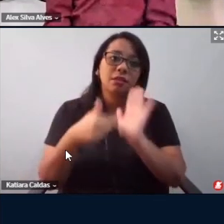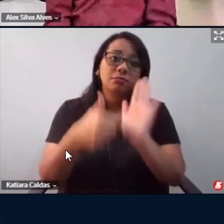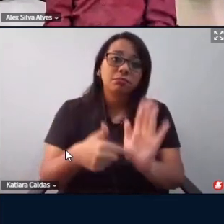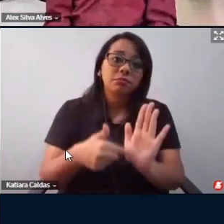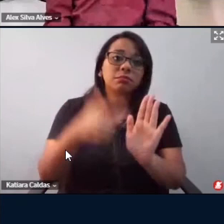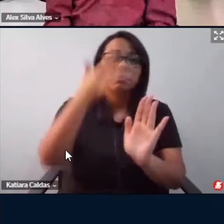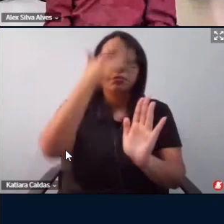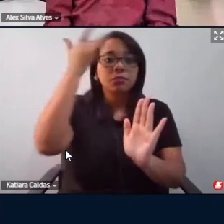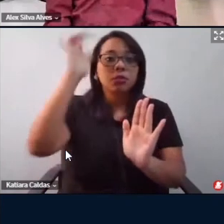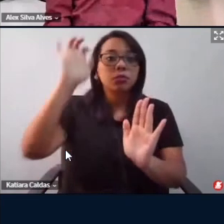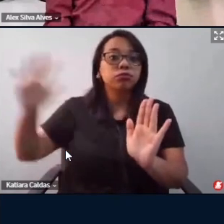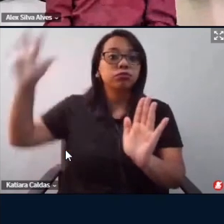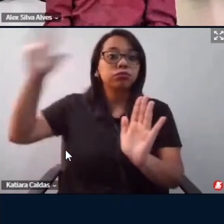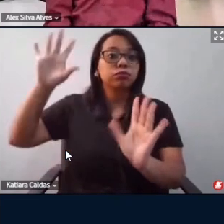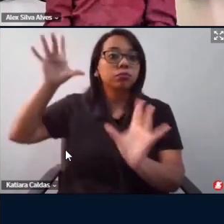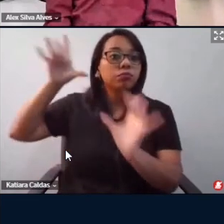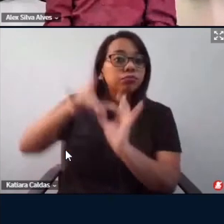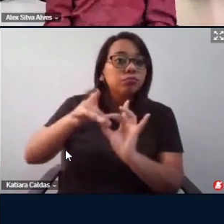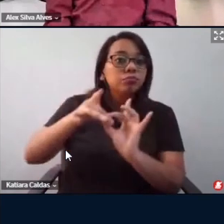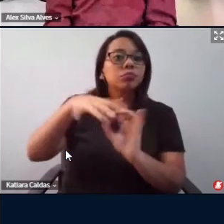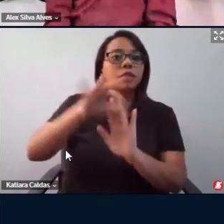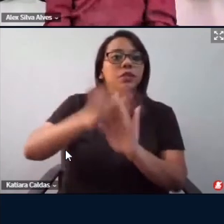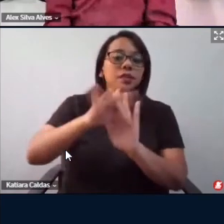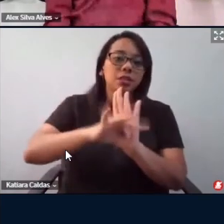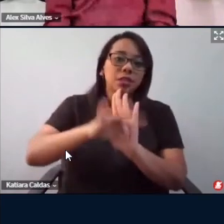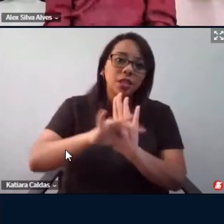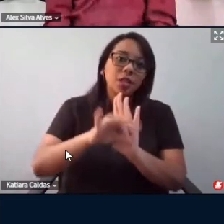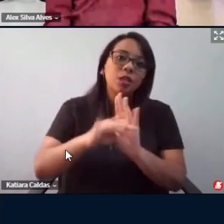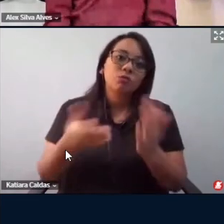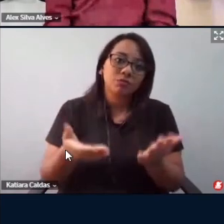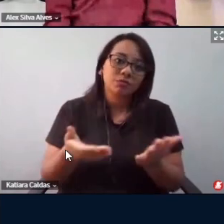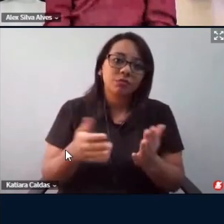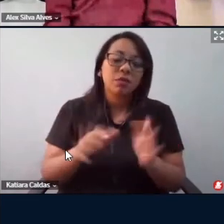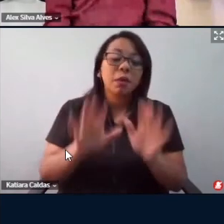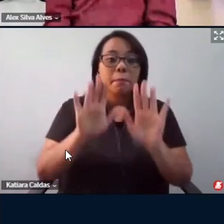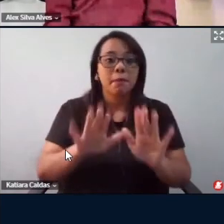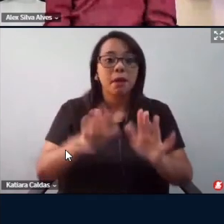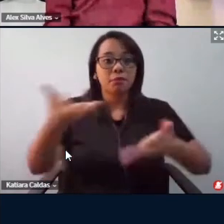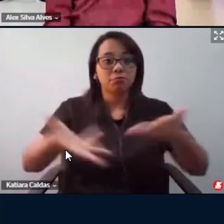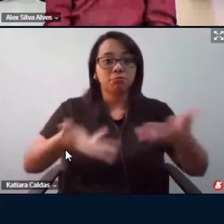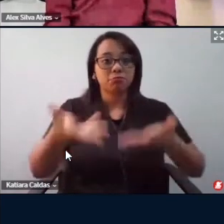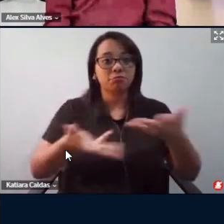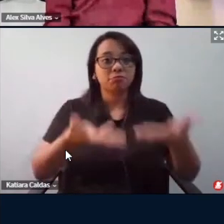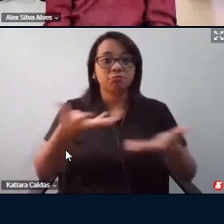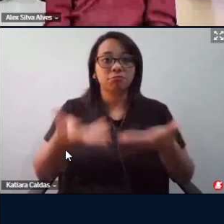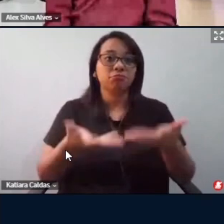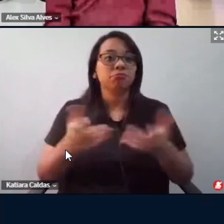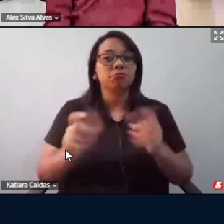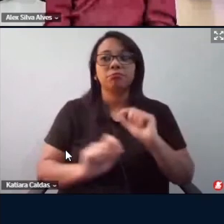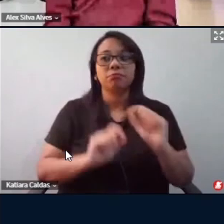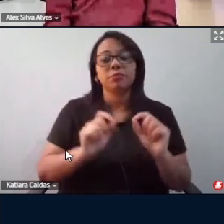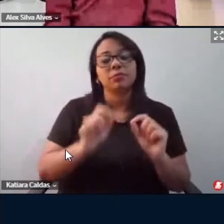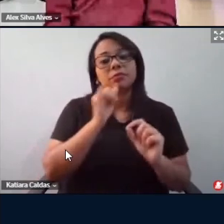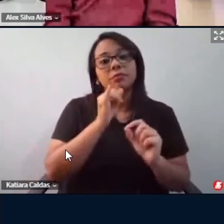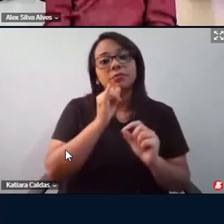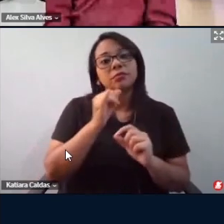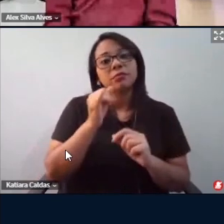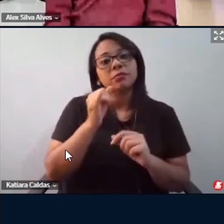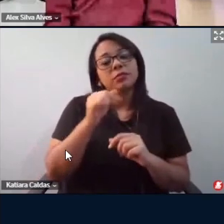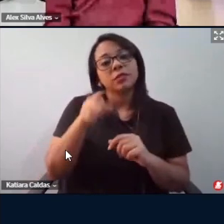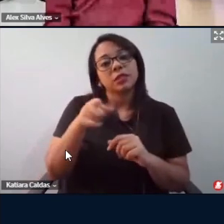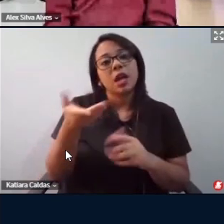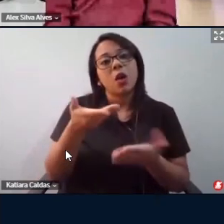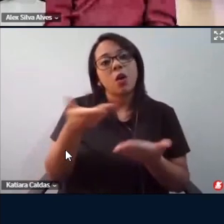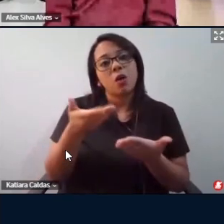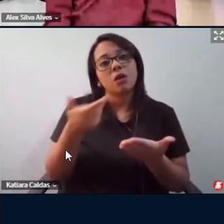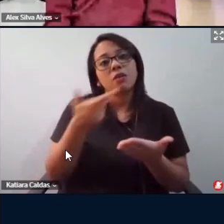pensou antes. Agora, a questão de língua de sinais é a seguinte, tá? Agora eu vou falar do